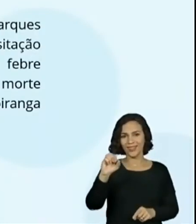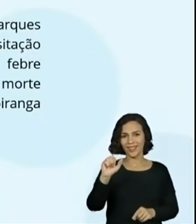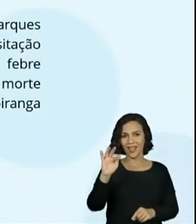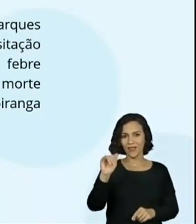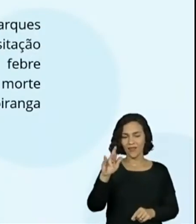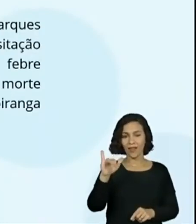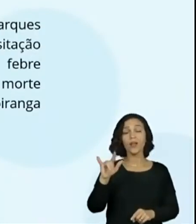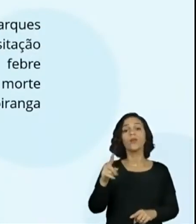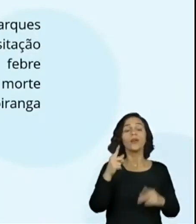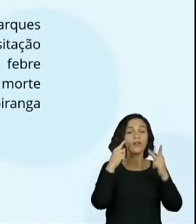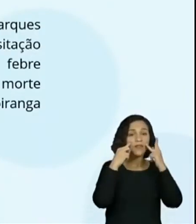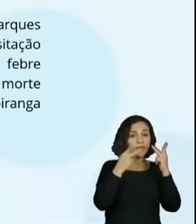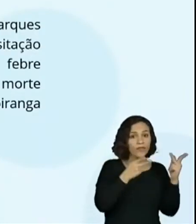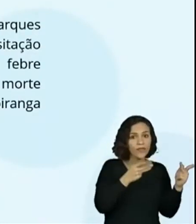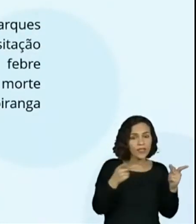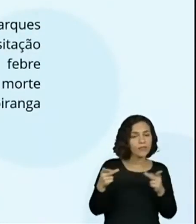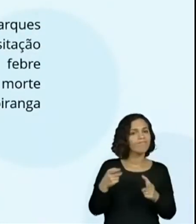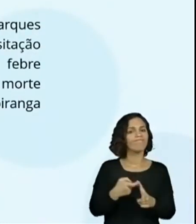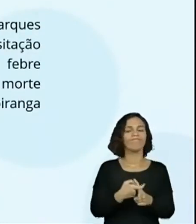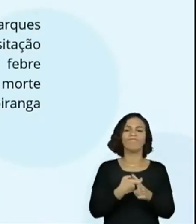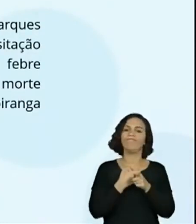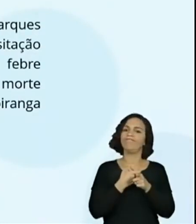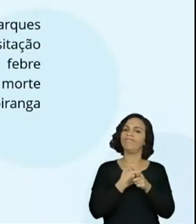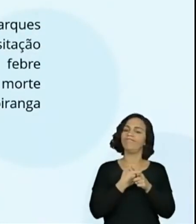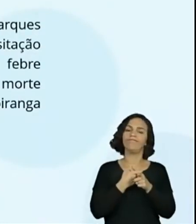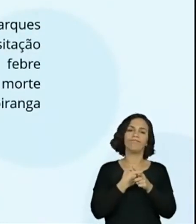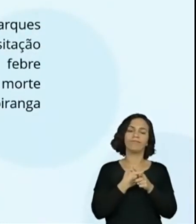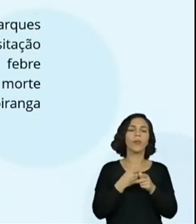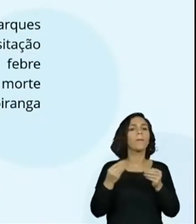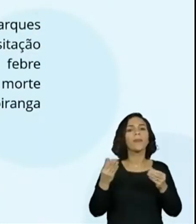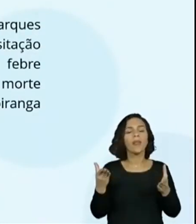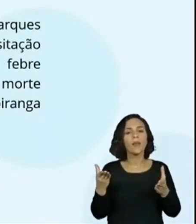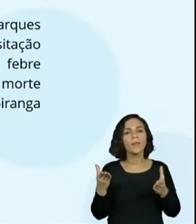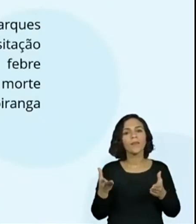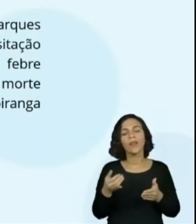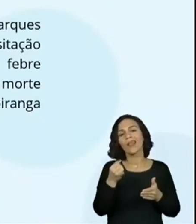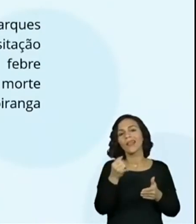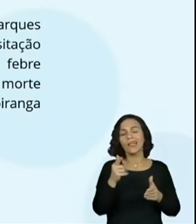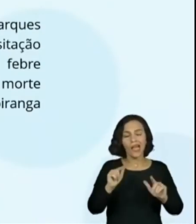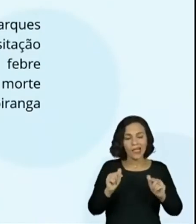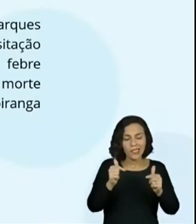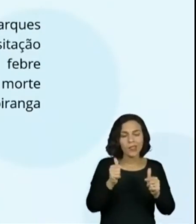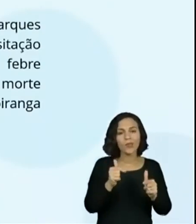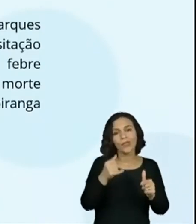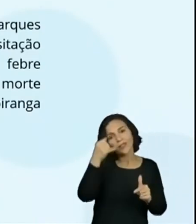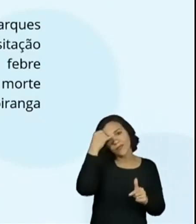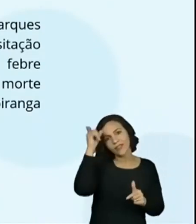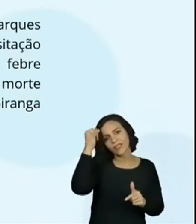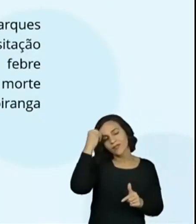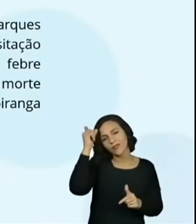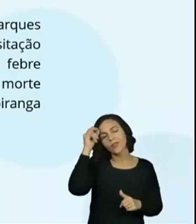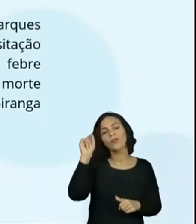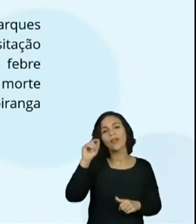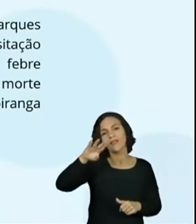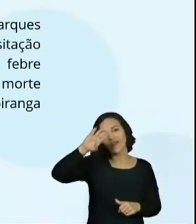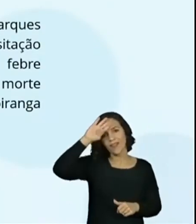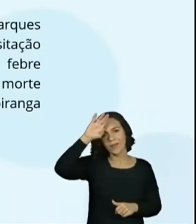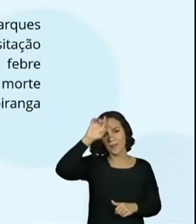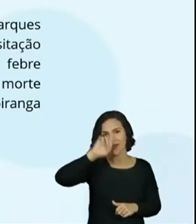a visitação suspensa para ações de prevenção contra a febre